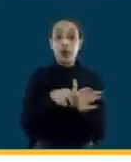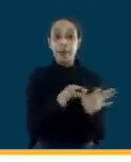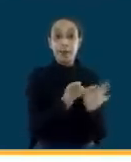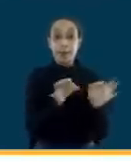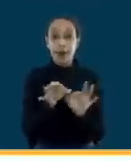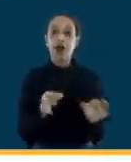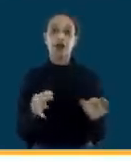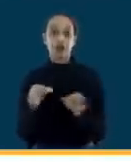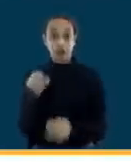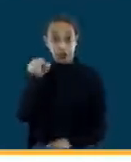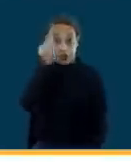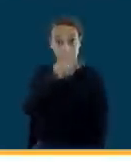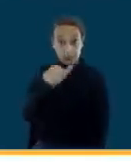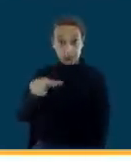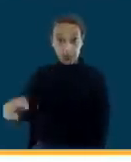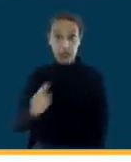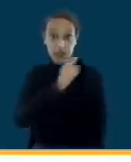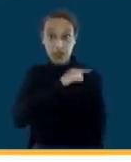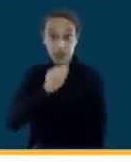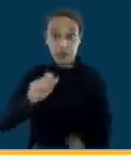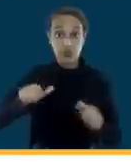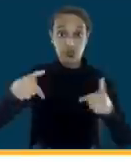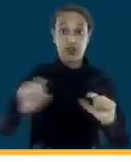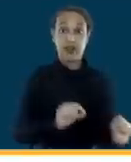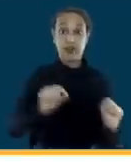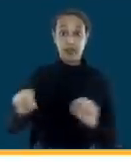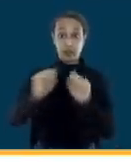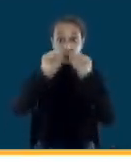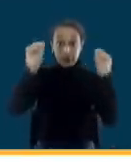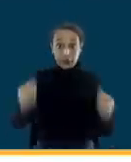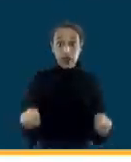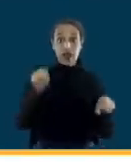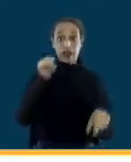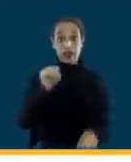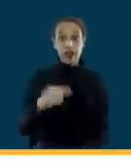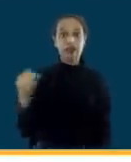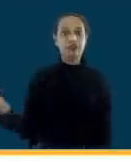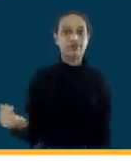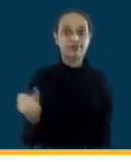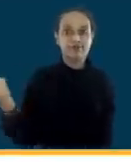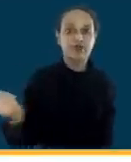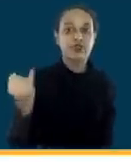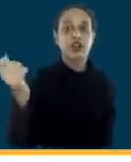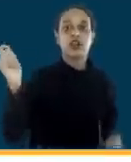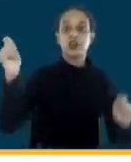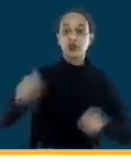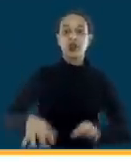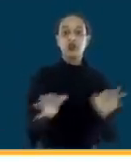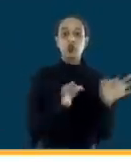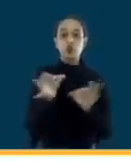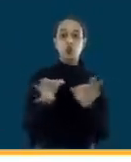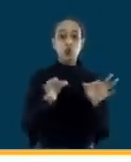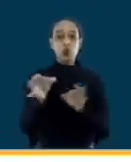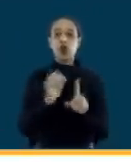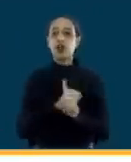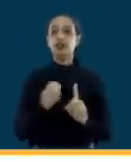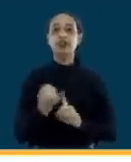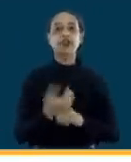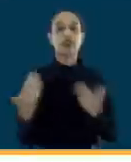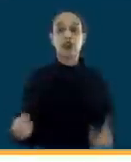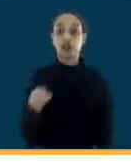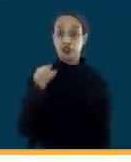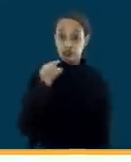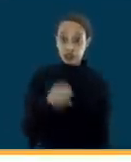gestores para a operação, porque essa plataforma já é uma esteira simplificada com possibilidade de controle social. Então, cada vez que você fizer a